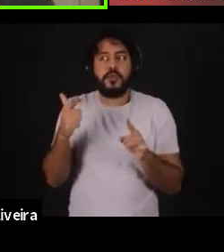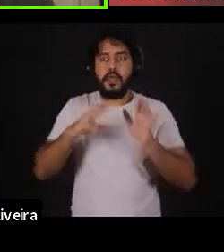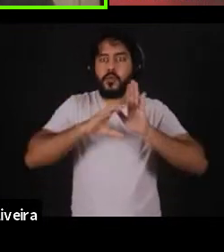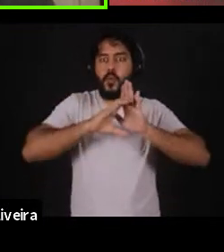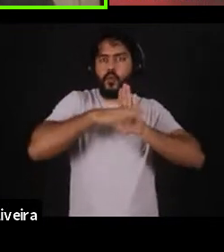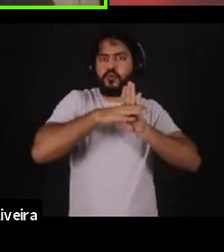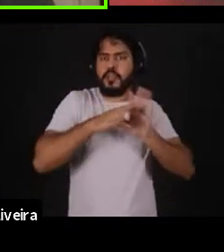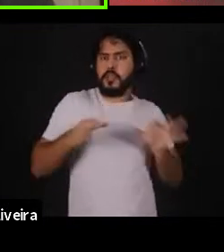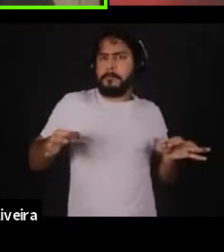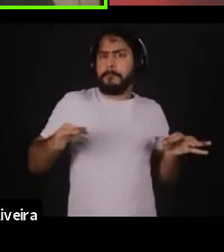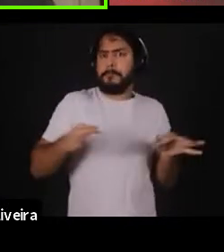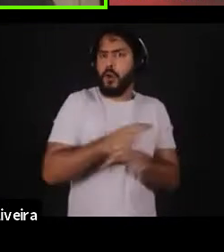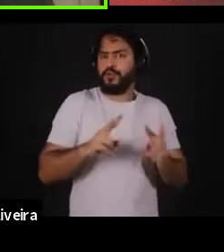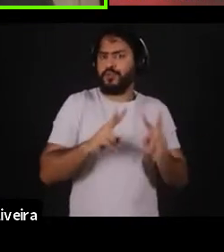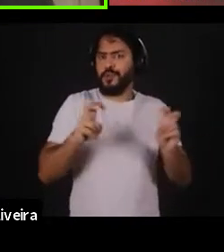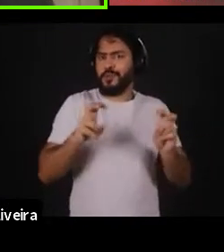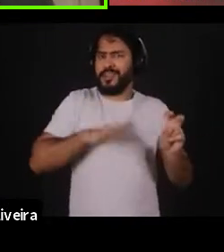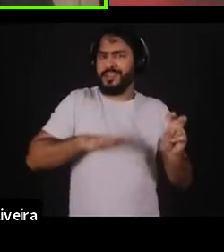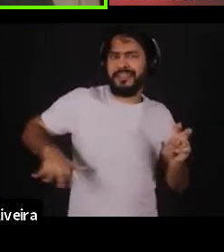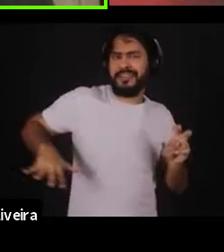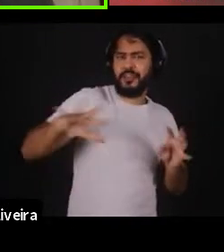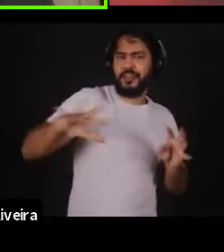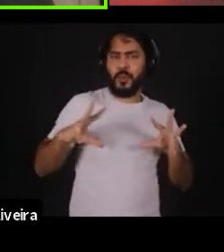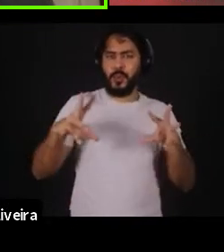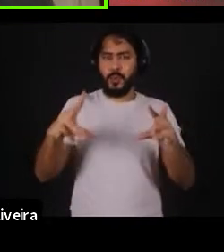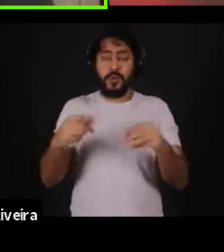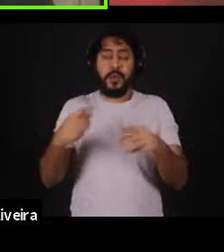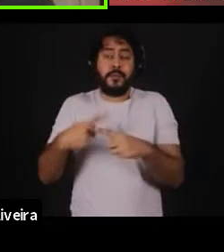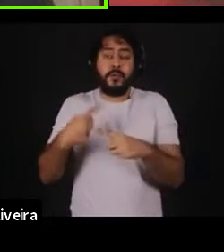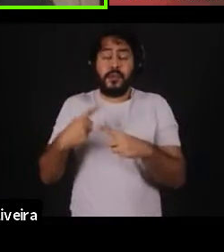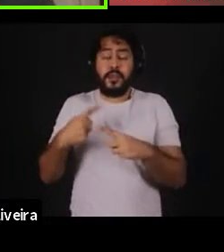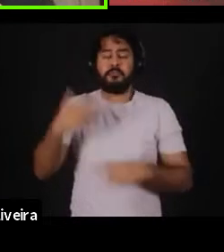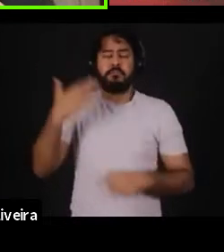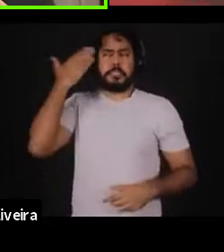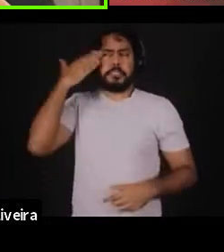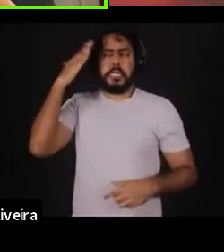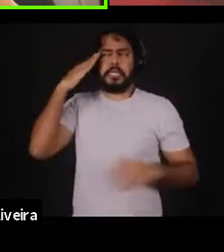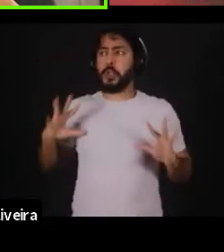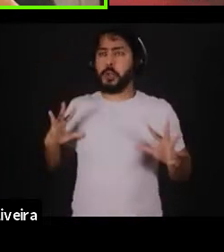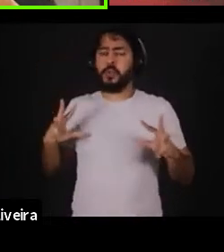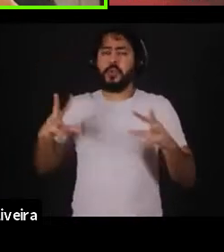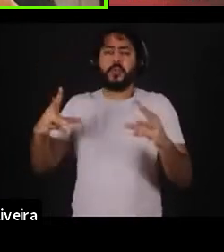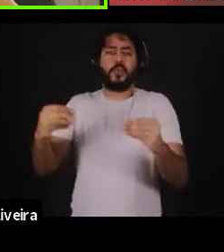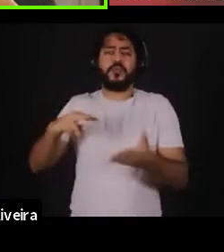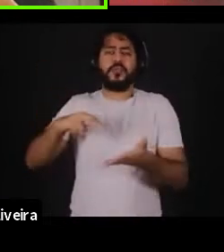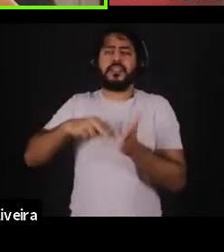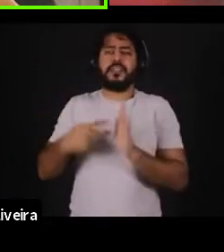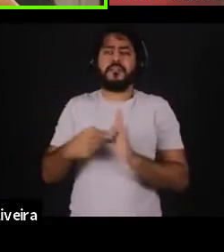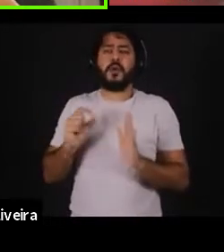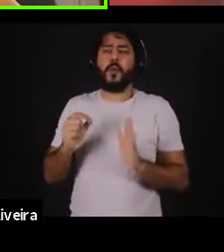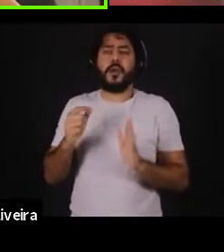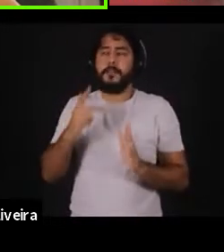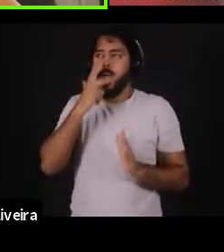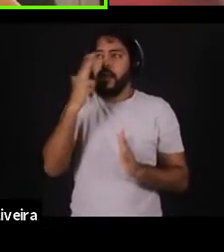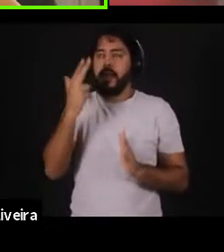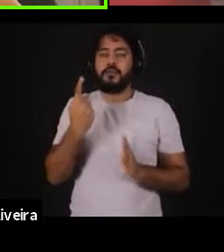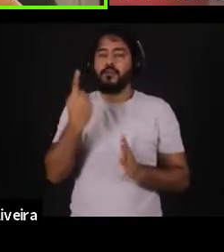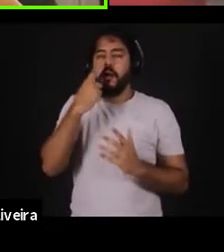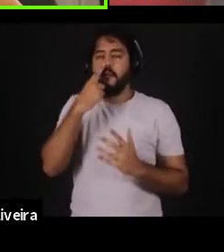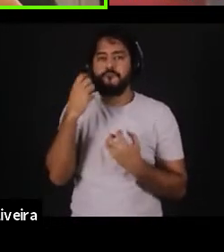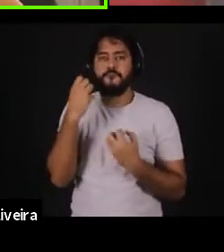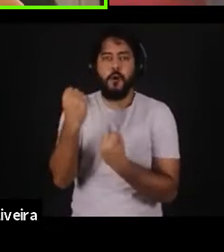de tudo, porque esse entendimento total de tudo é como que seria uma espécie de força